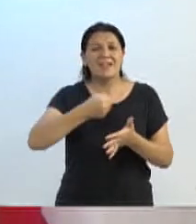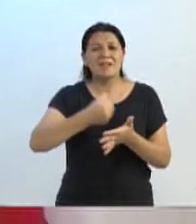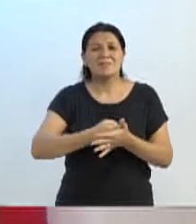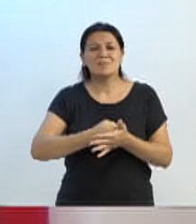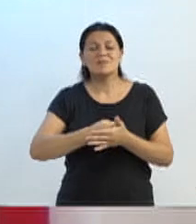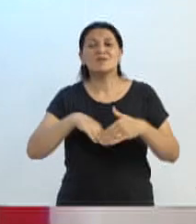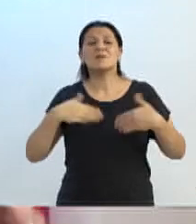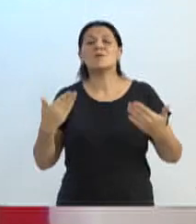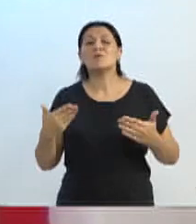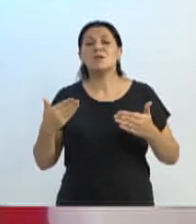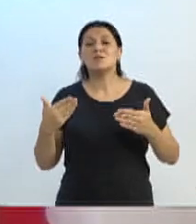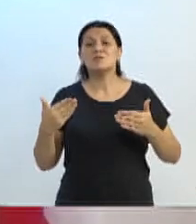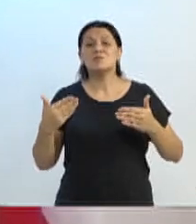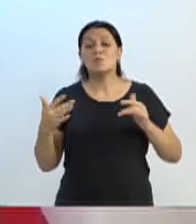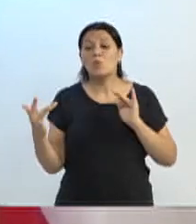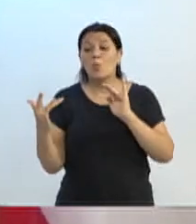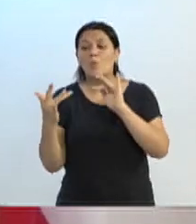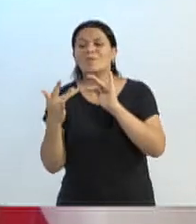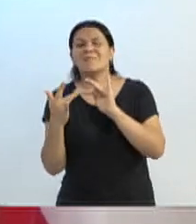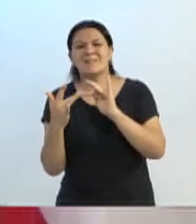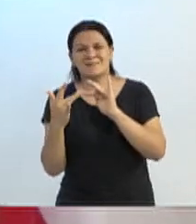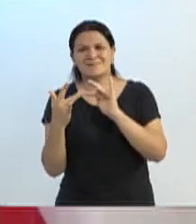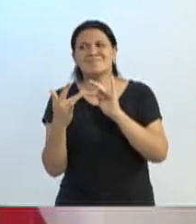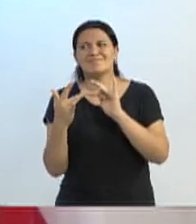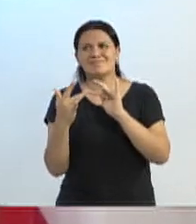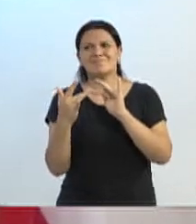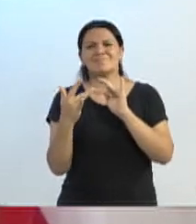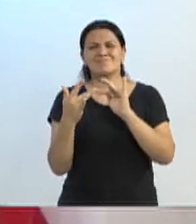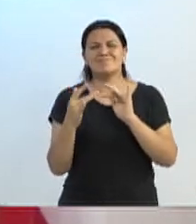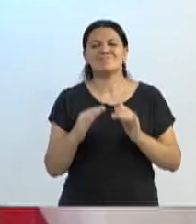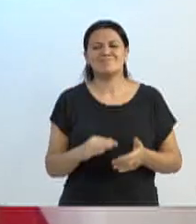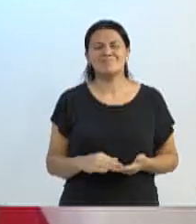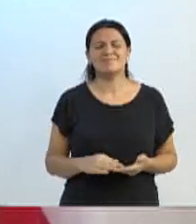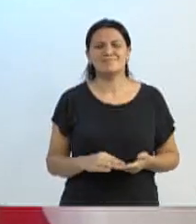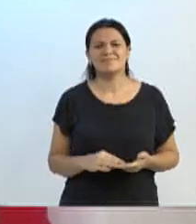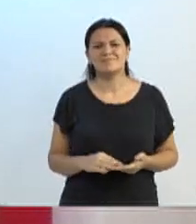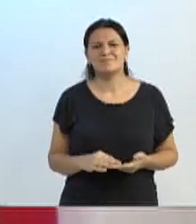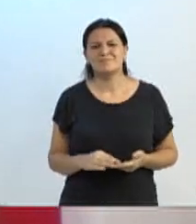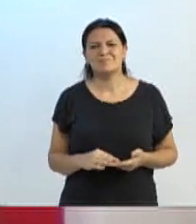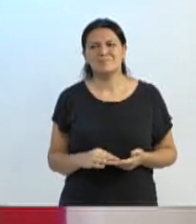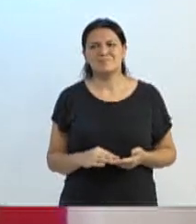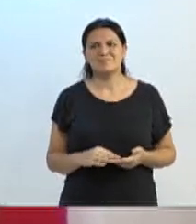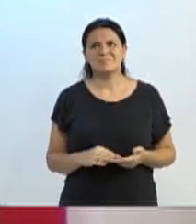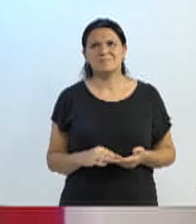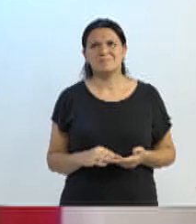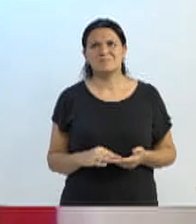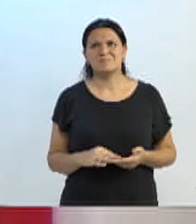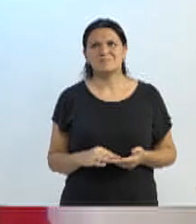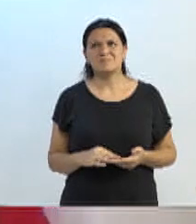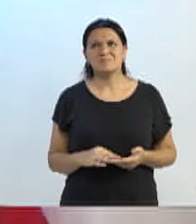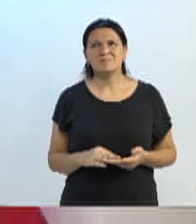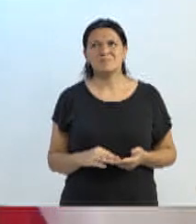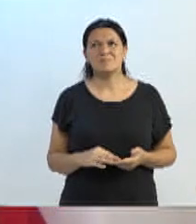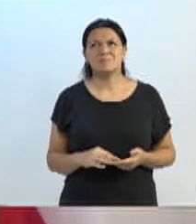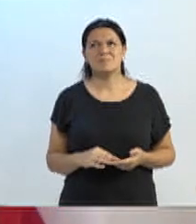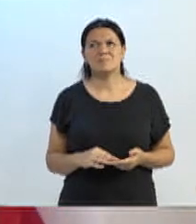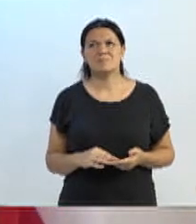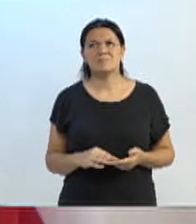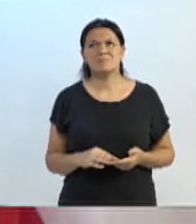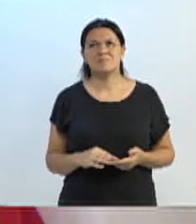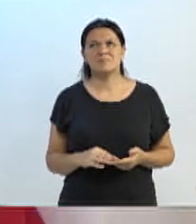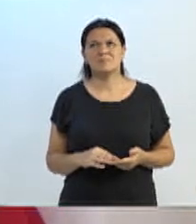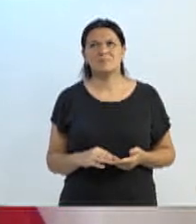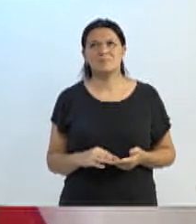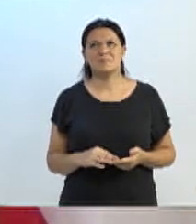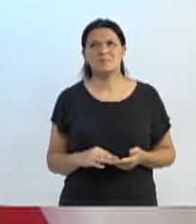de perto isso acontecer, não é, presidente? E uma das coisas que me fez assim pedir muito,